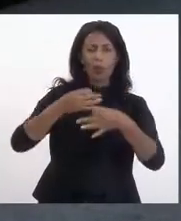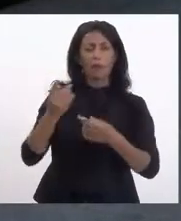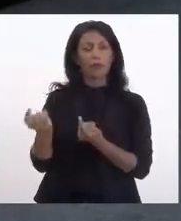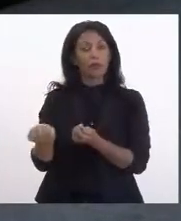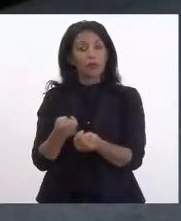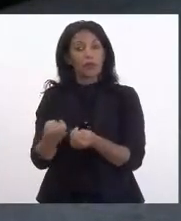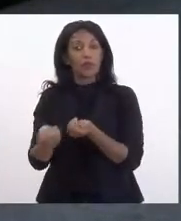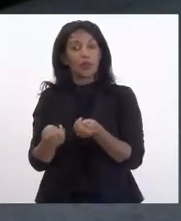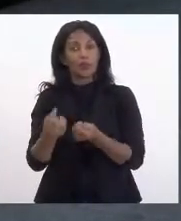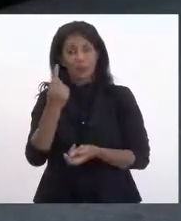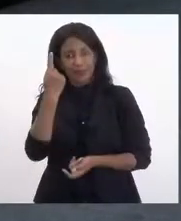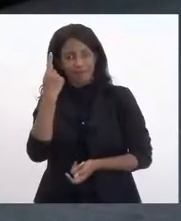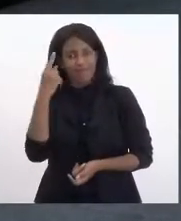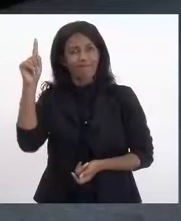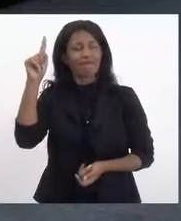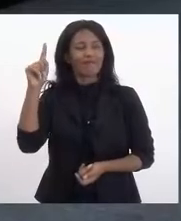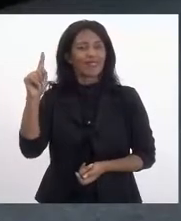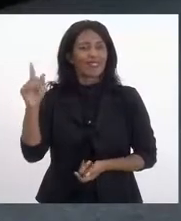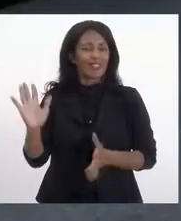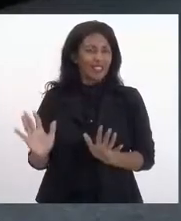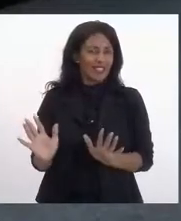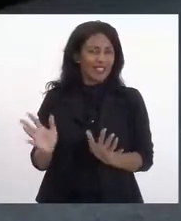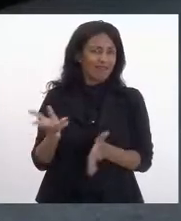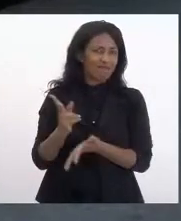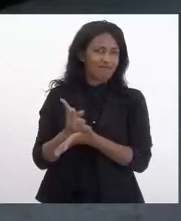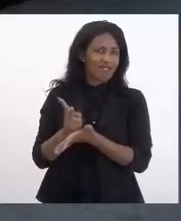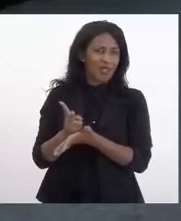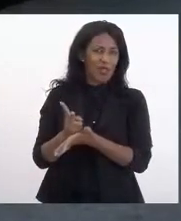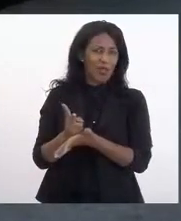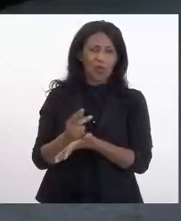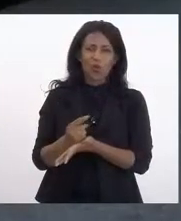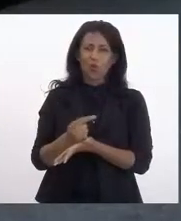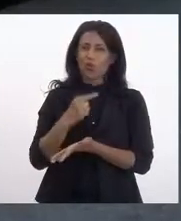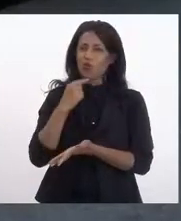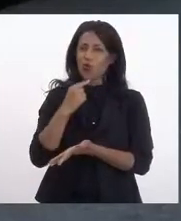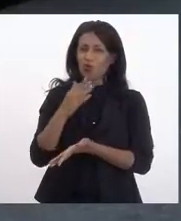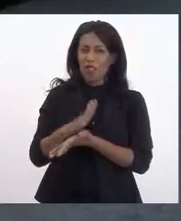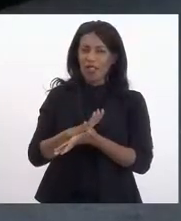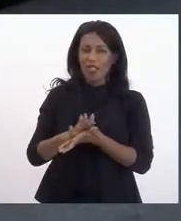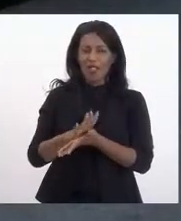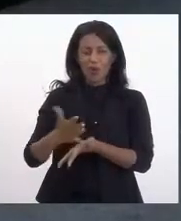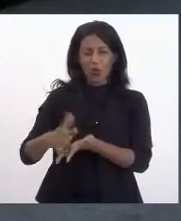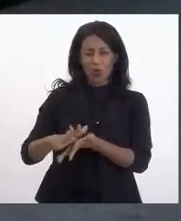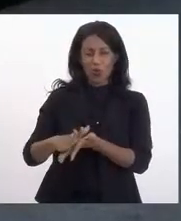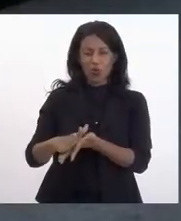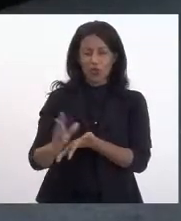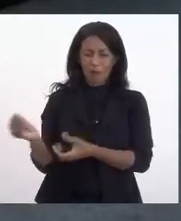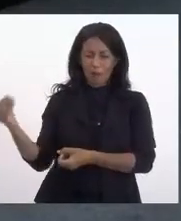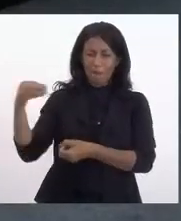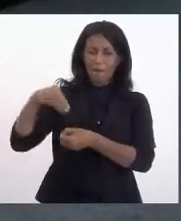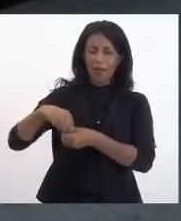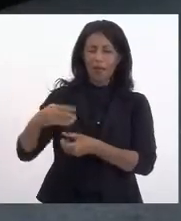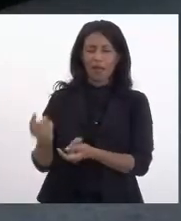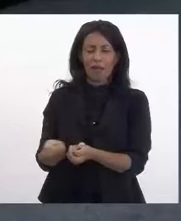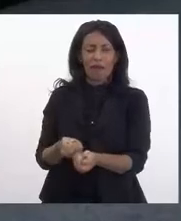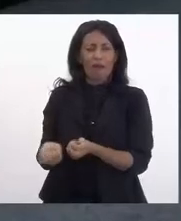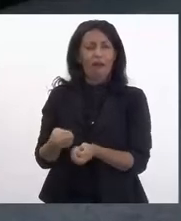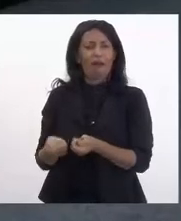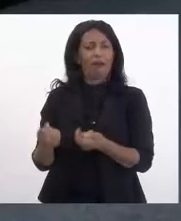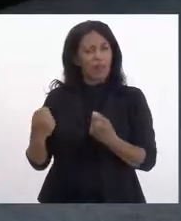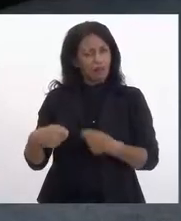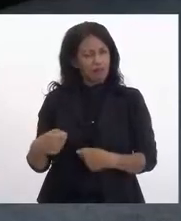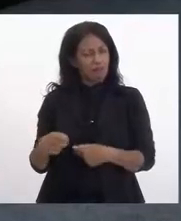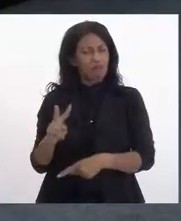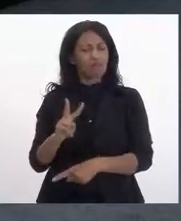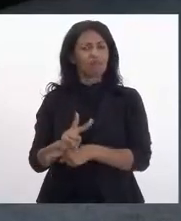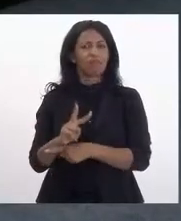economia criativa, e, sem dúvida nenhuma, o samba está fincado nessa economia e deve ser